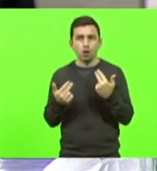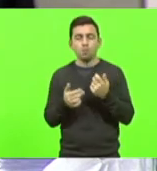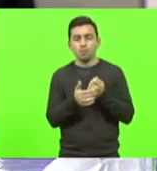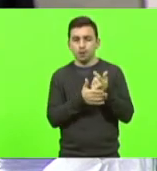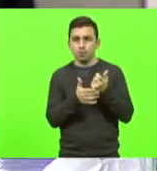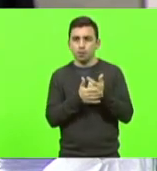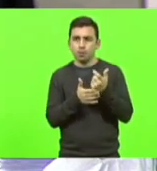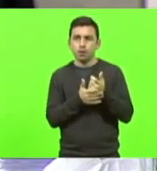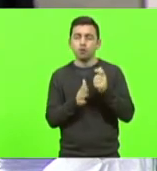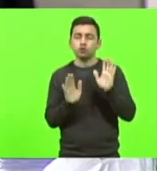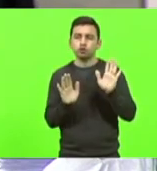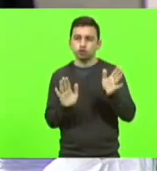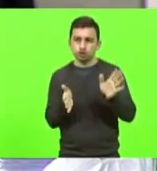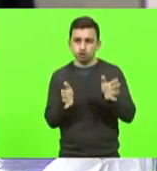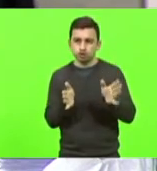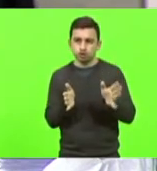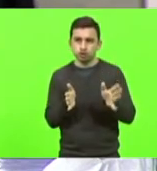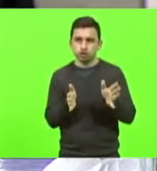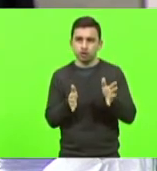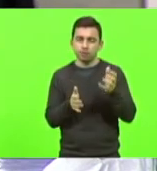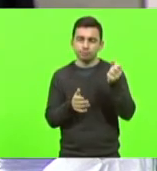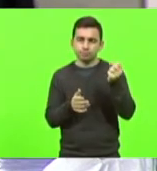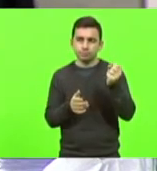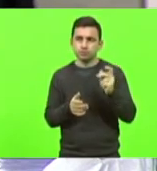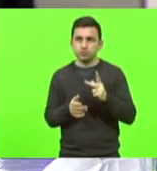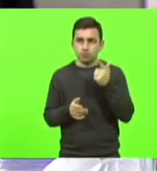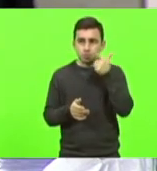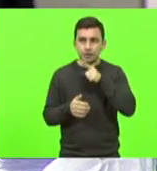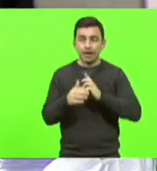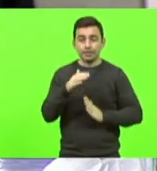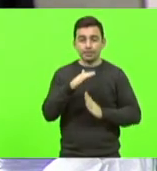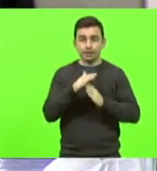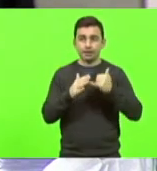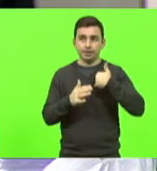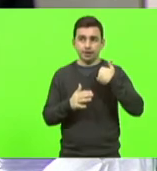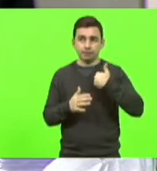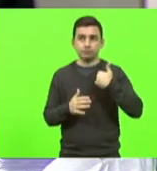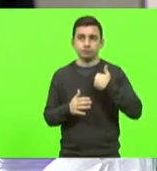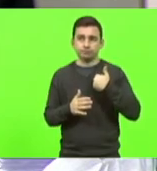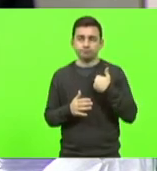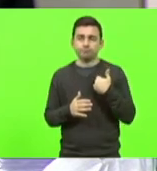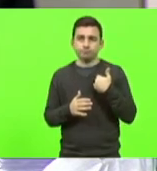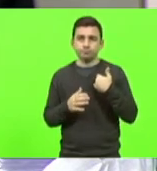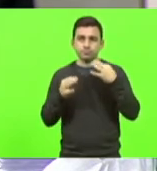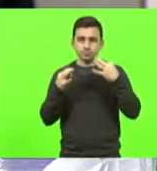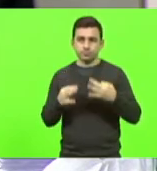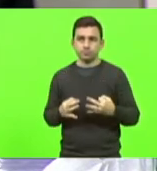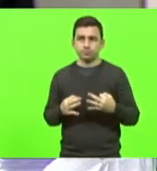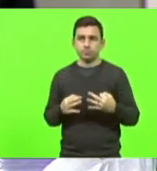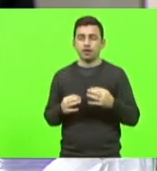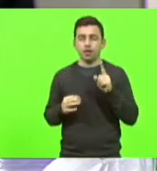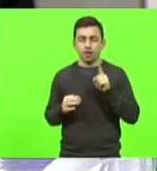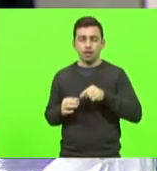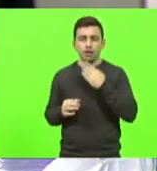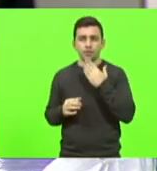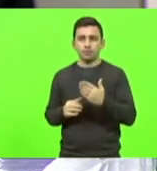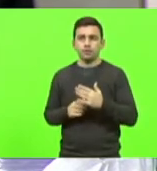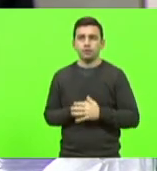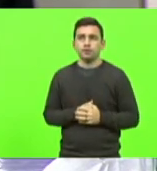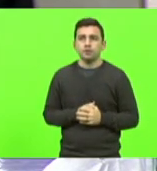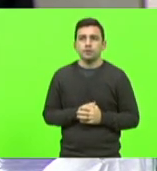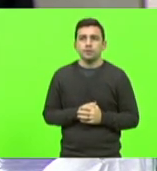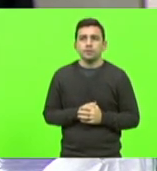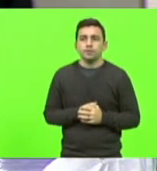previdenciária até completar a idade para aposentadoria compulsória Esse é o requerimento para apreciação só que sujou